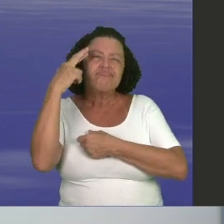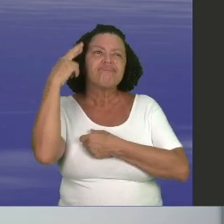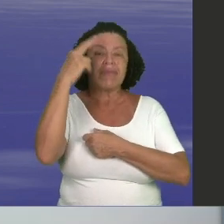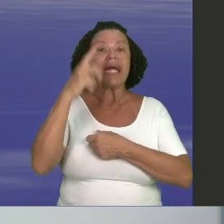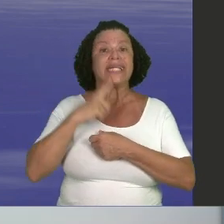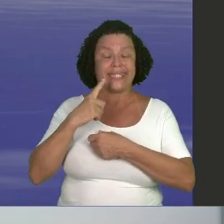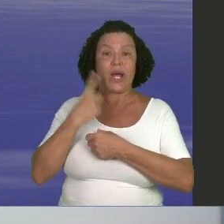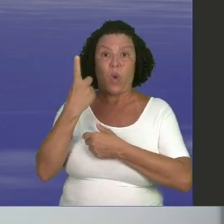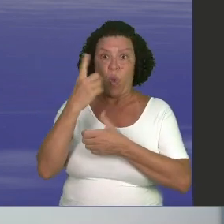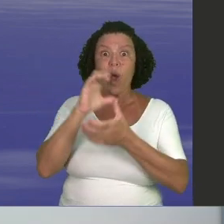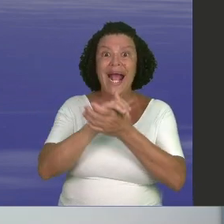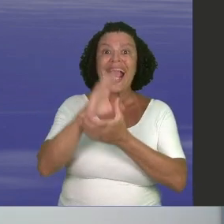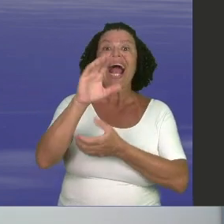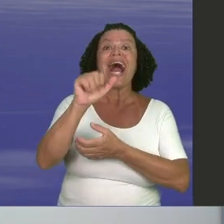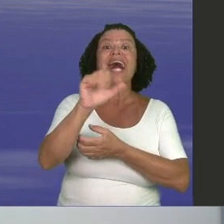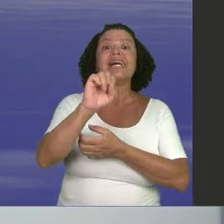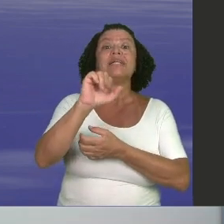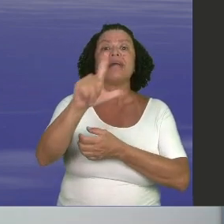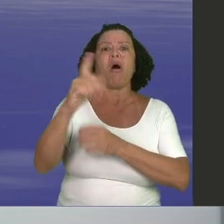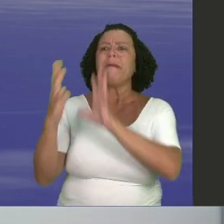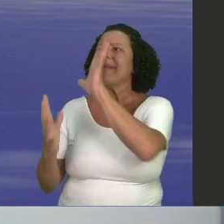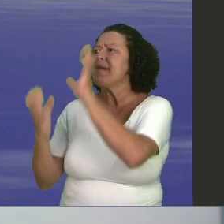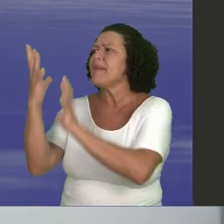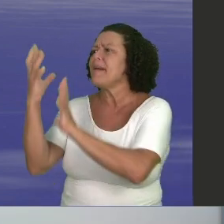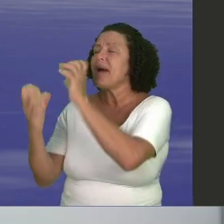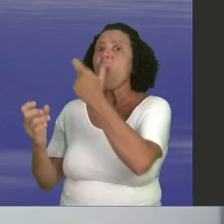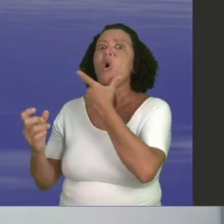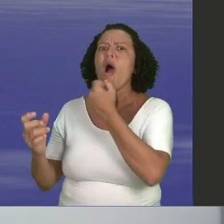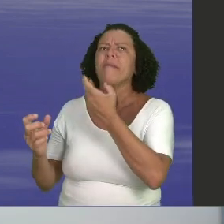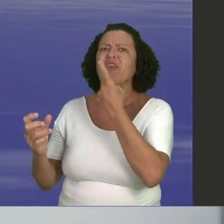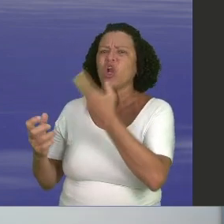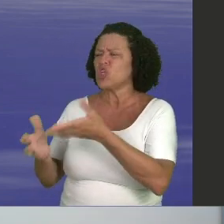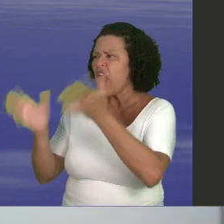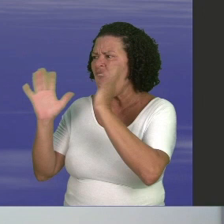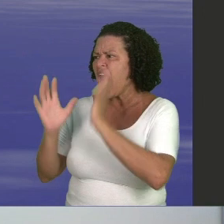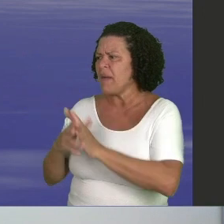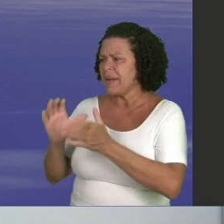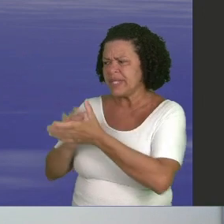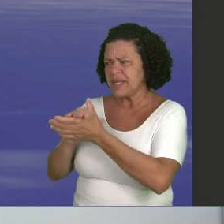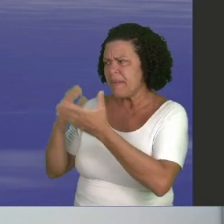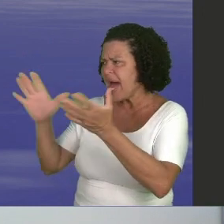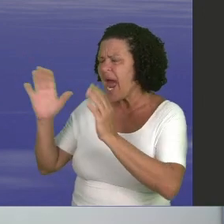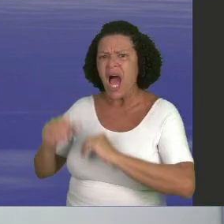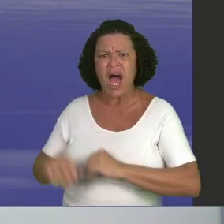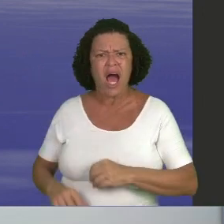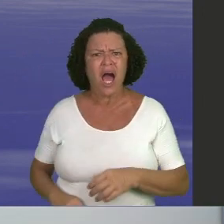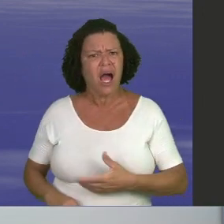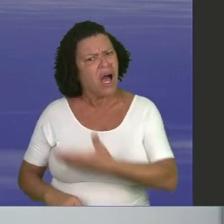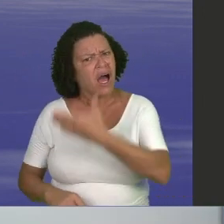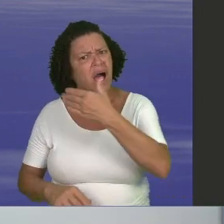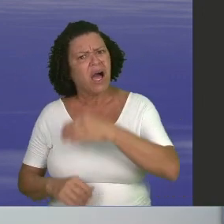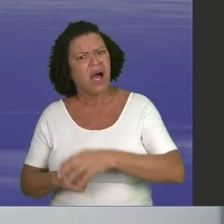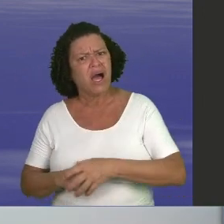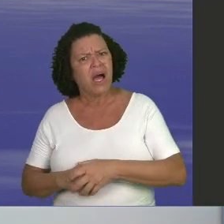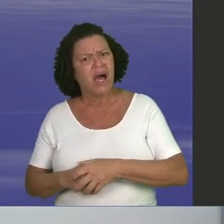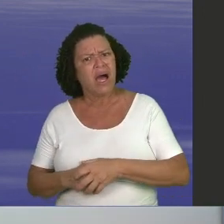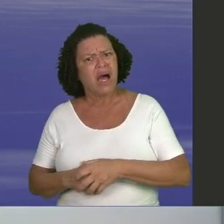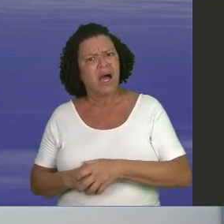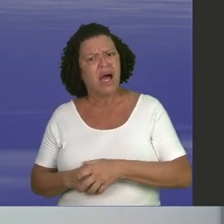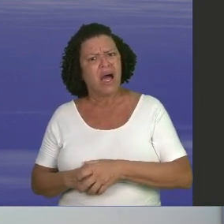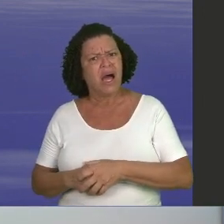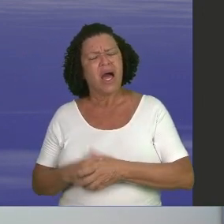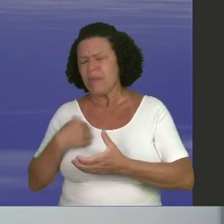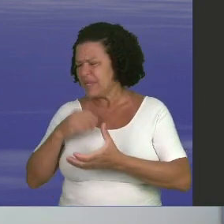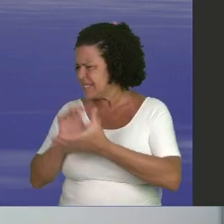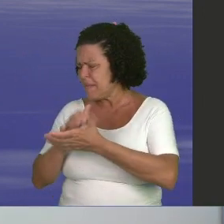que estava brigando muito e o rapaz falou: não aguento mais, eu quero me separar e quero me